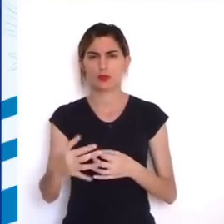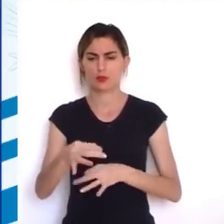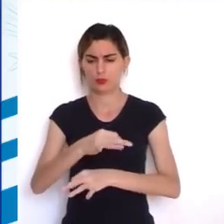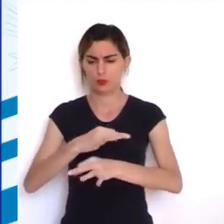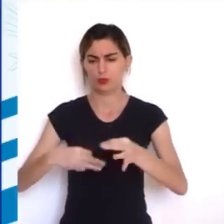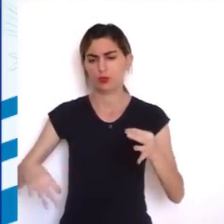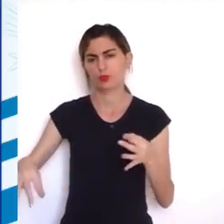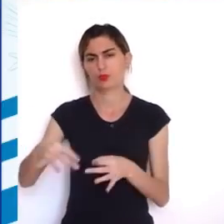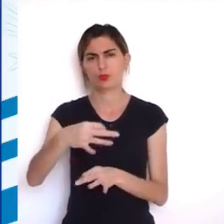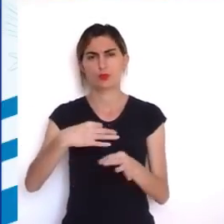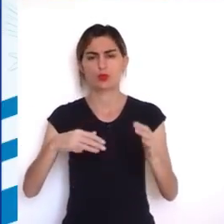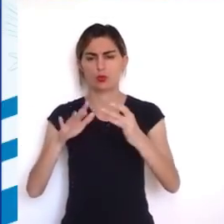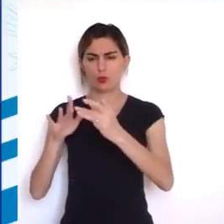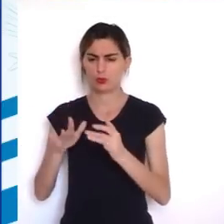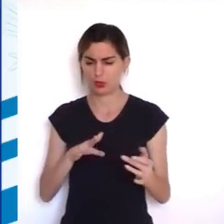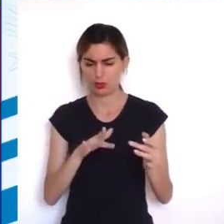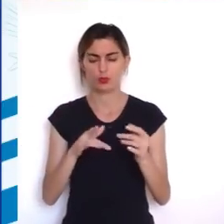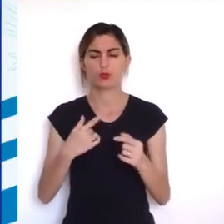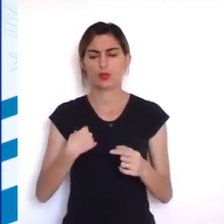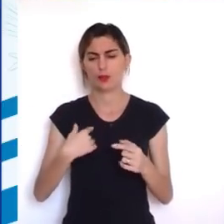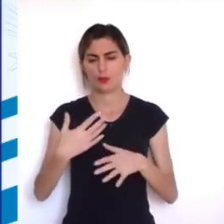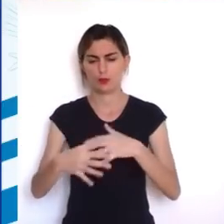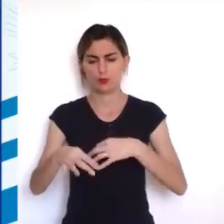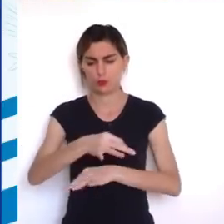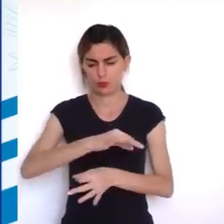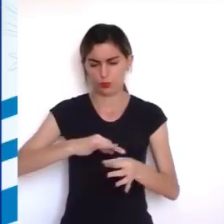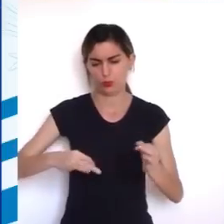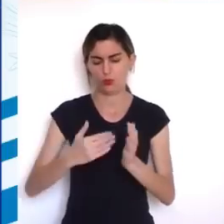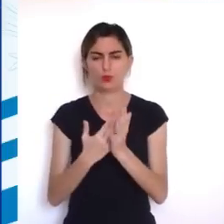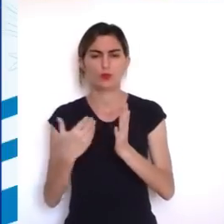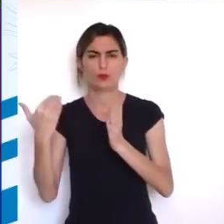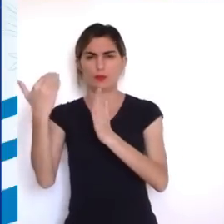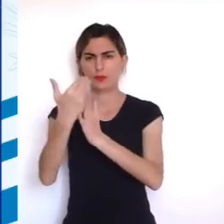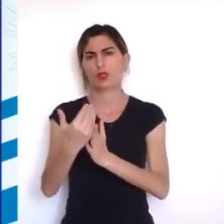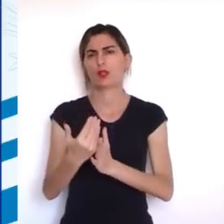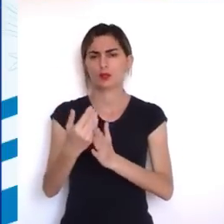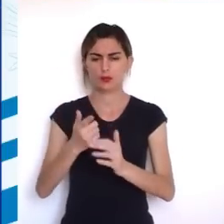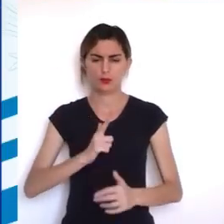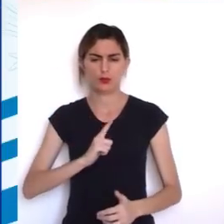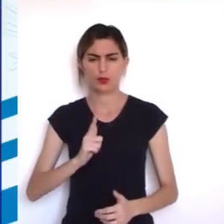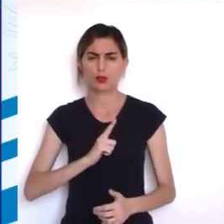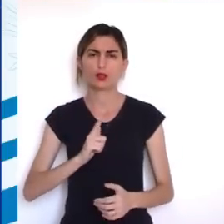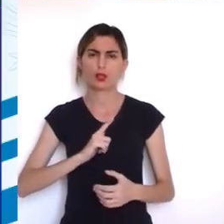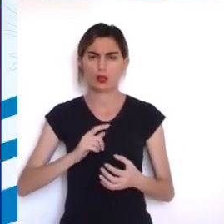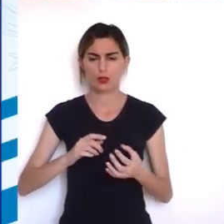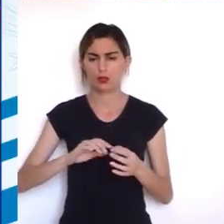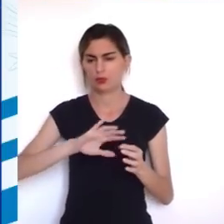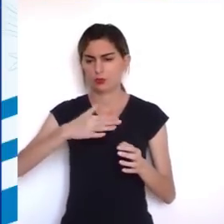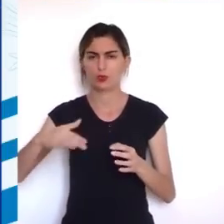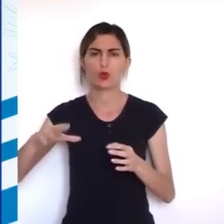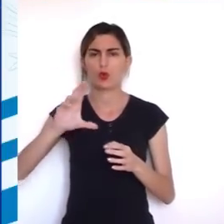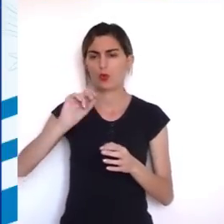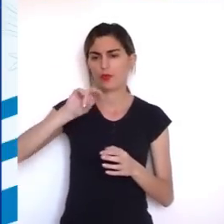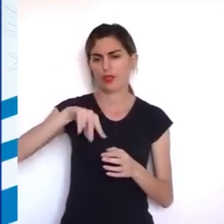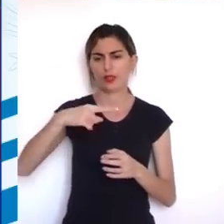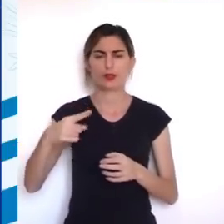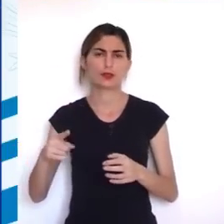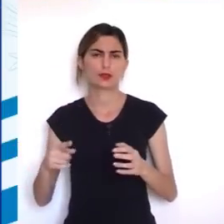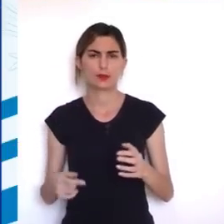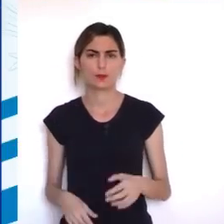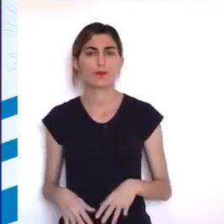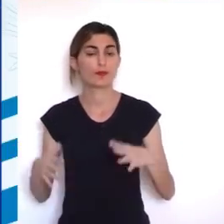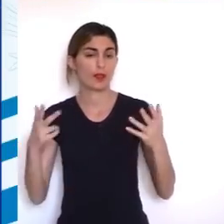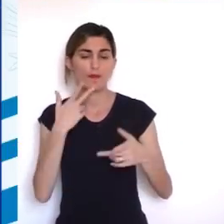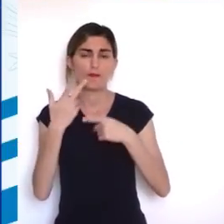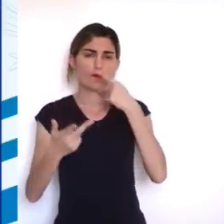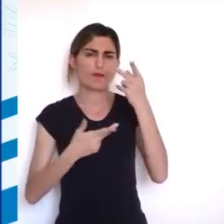passa ali a sua superfície de contato, ela vai se agitar mais e a gente tem aí as correntes de